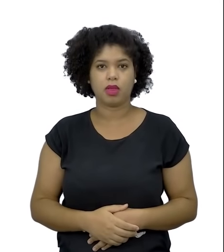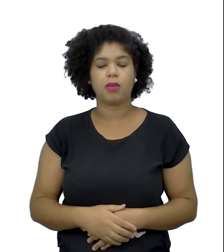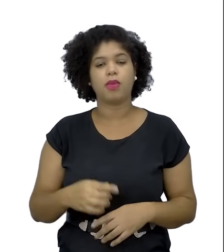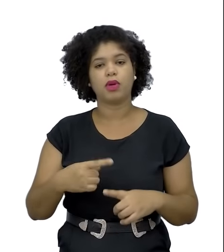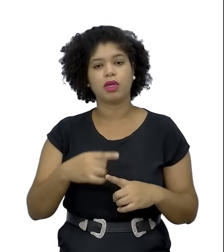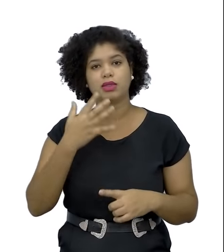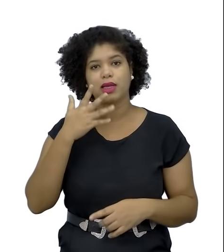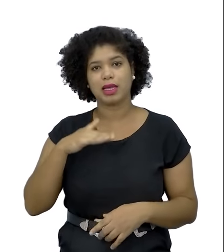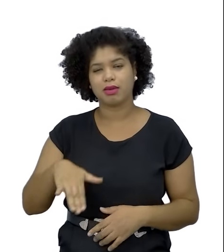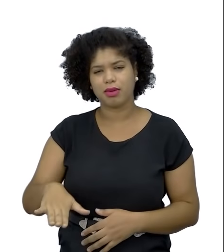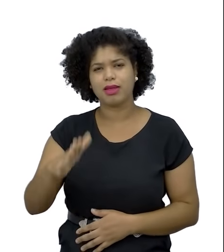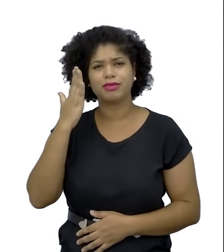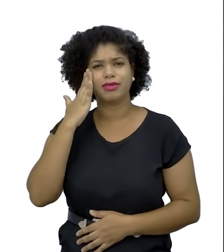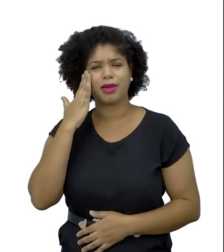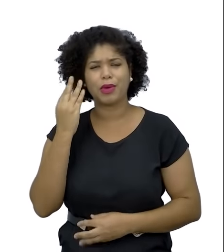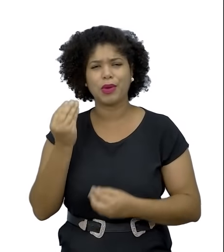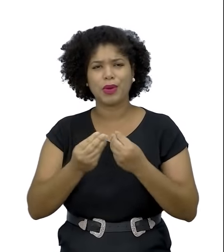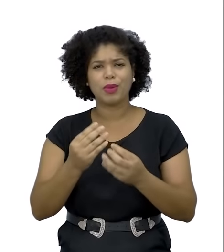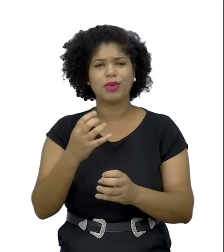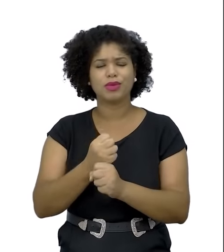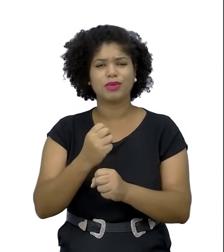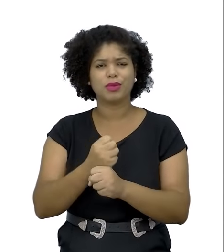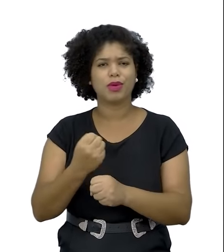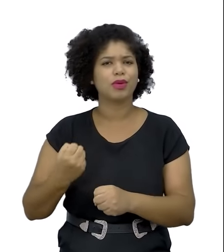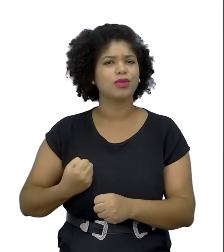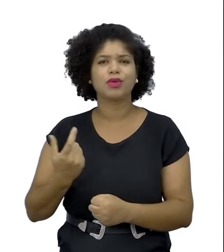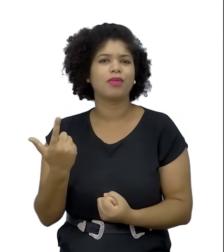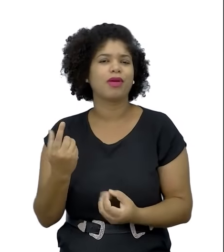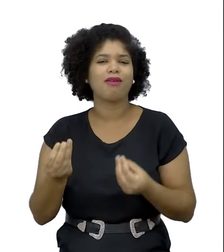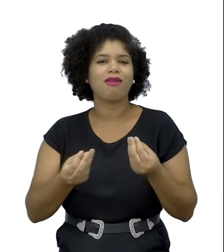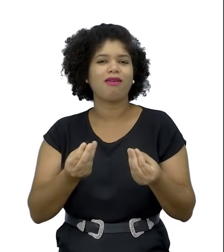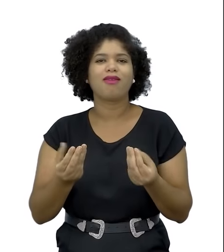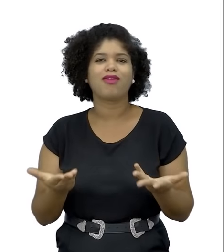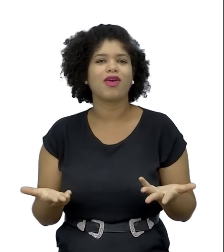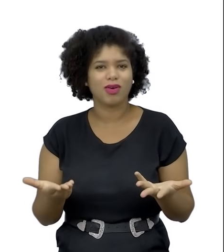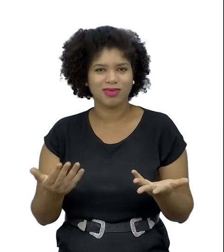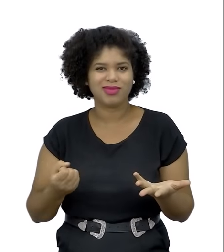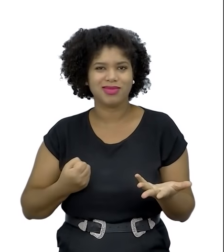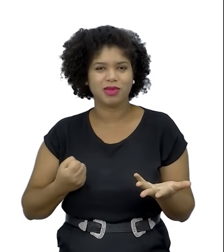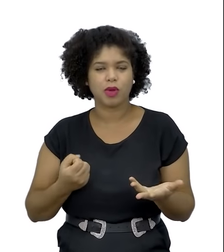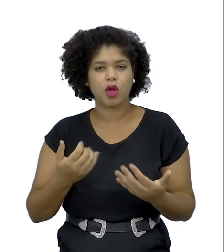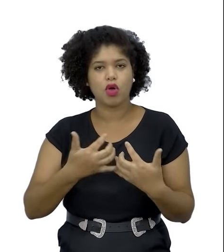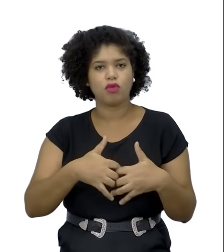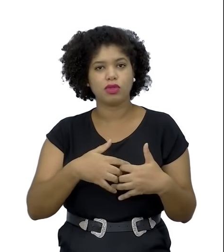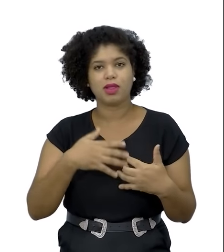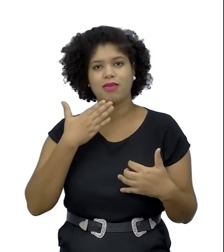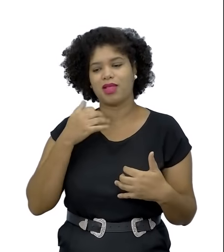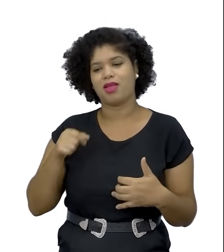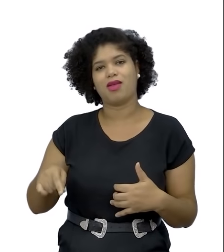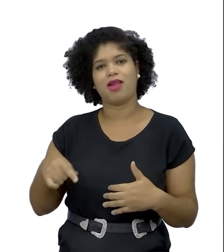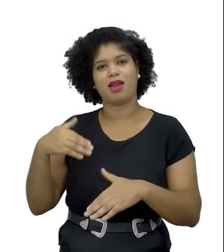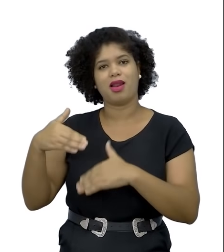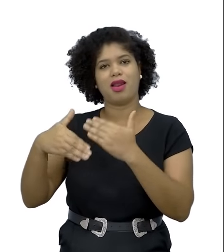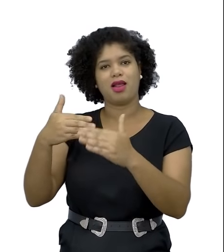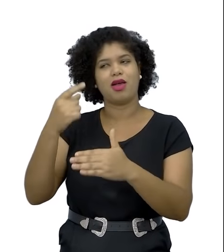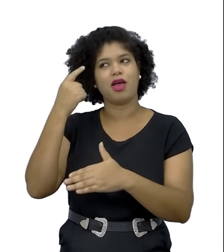criança sabe sobre a construção do número, como que o sistema de numeração funciona, melhor ela desenvolve